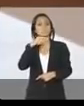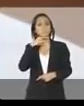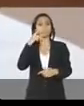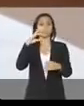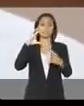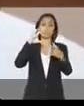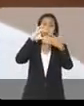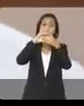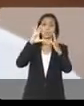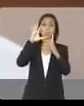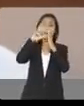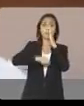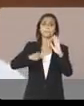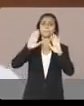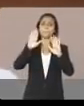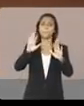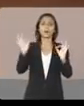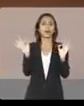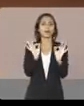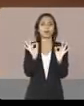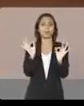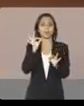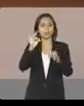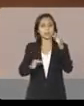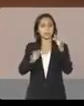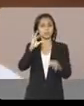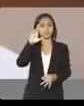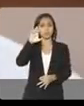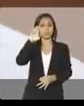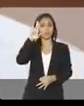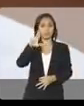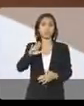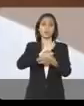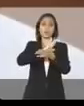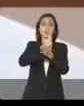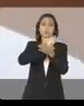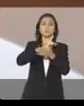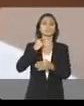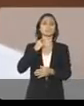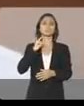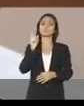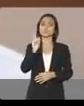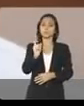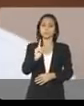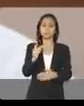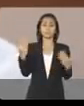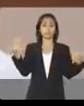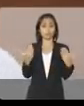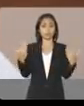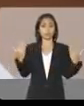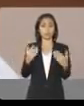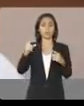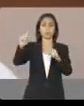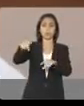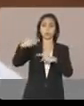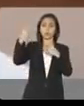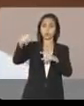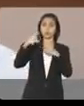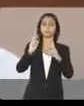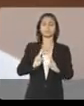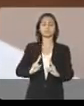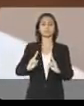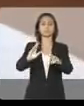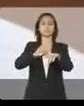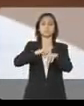corrupção. Mas nada foi comprovado na justiça. Eu não sou réu em nenhum processo criminal. Agora, as baixarias contra